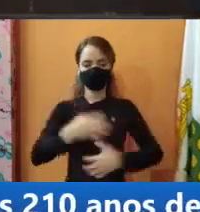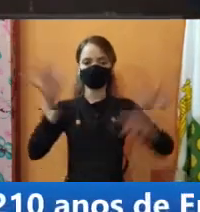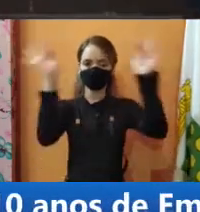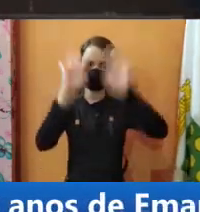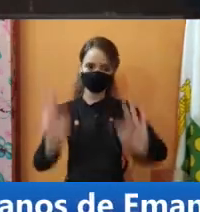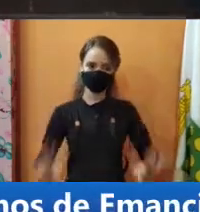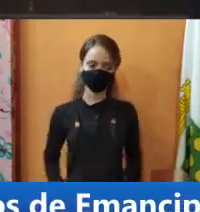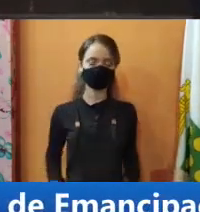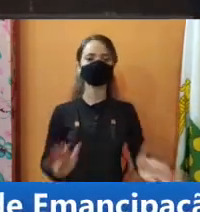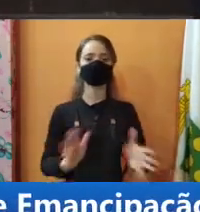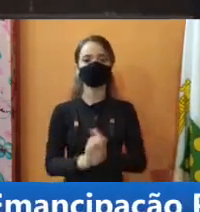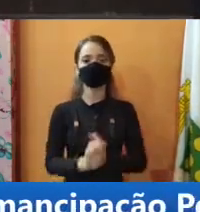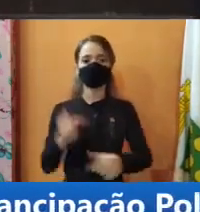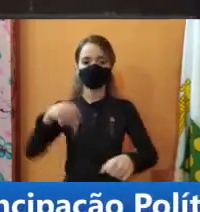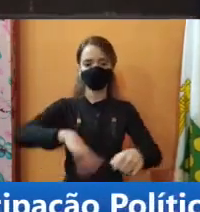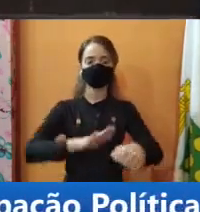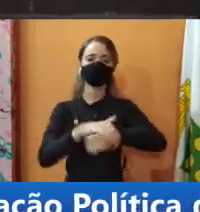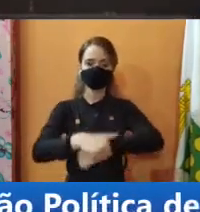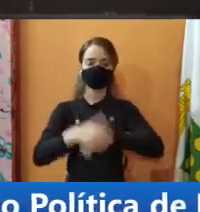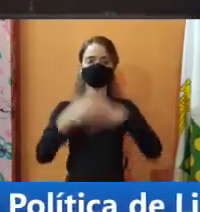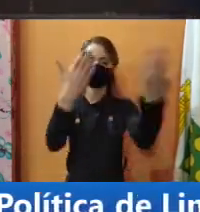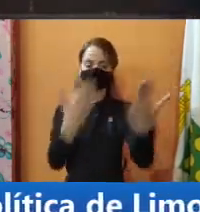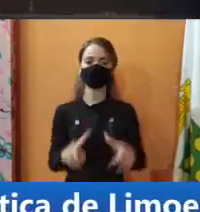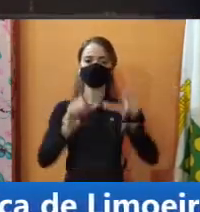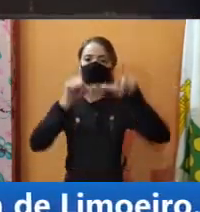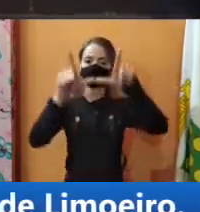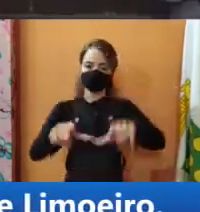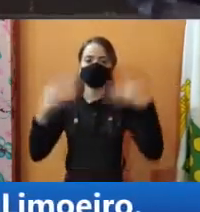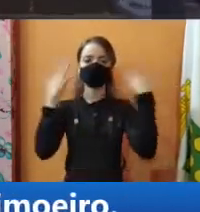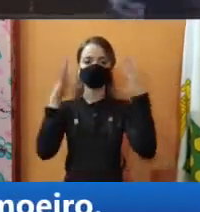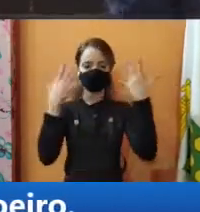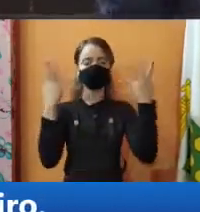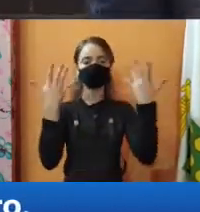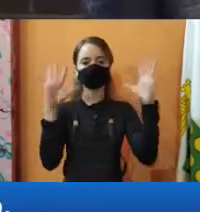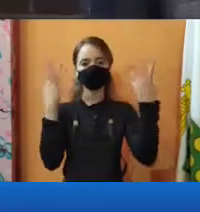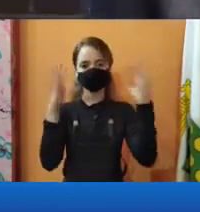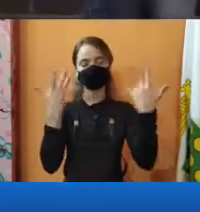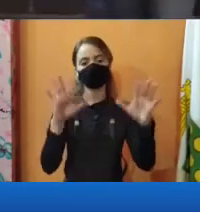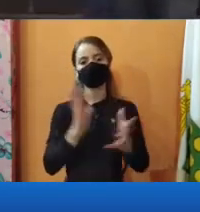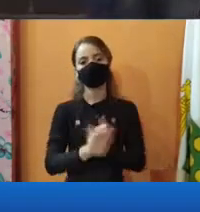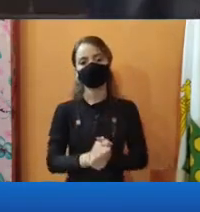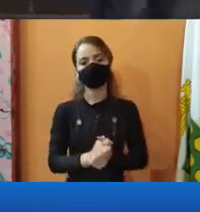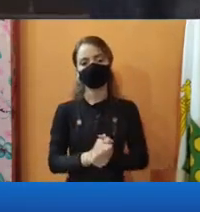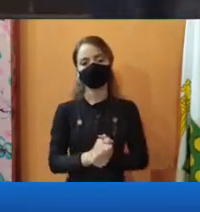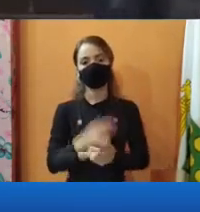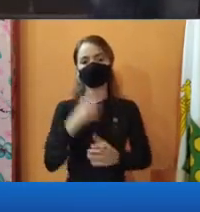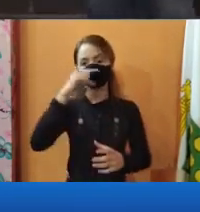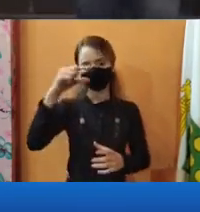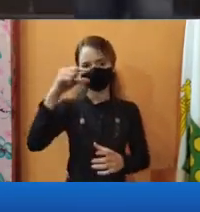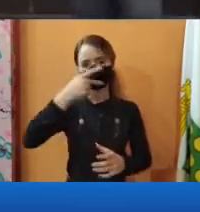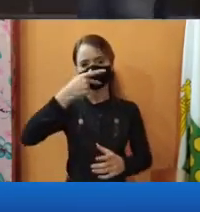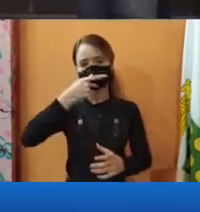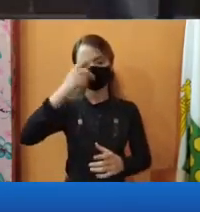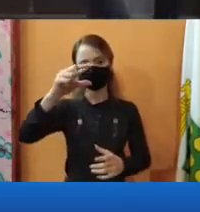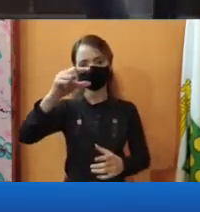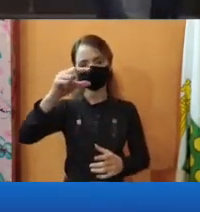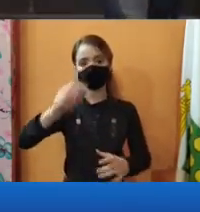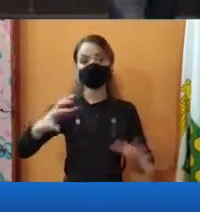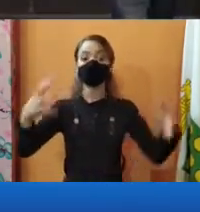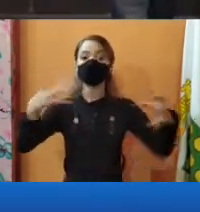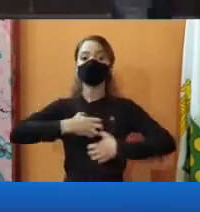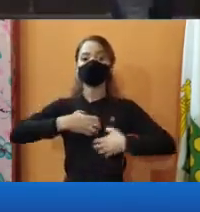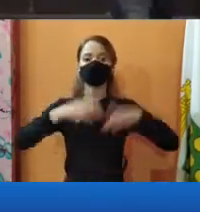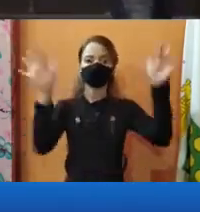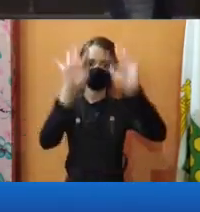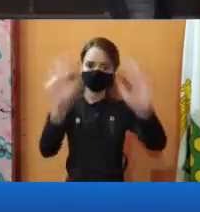aqui nessa noite recebendo essas homenagens, e eu quero ser bem breve, né, mas estou muito